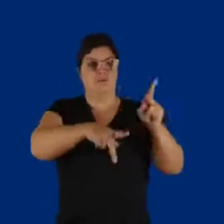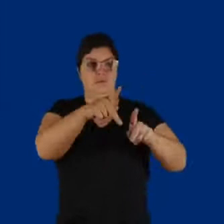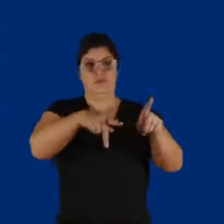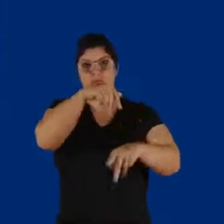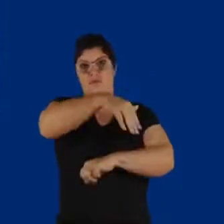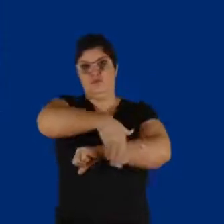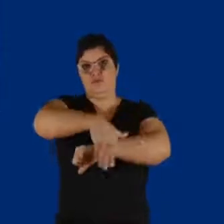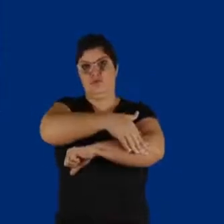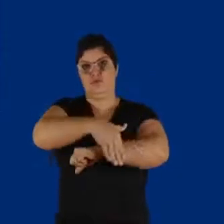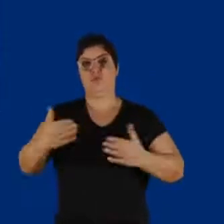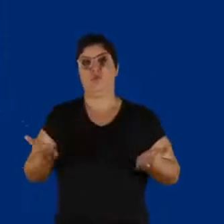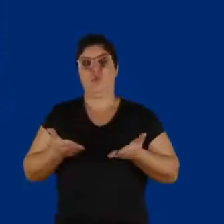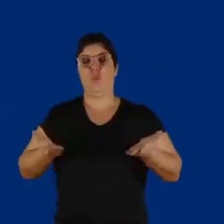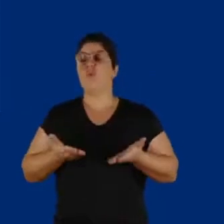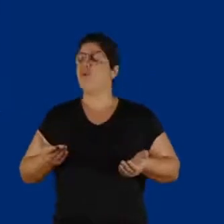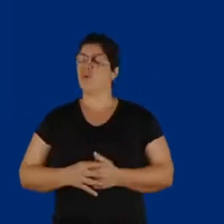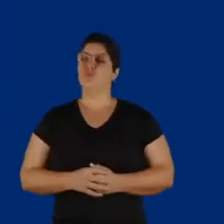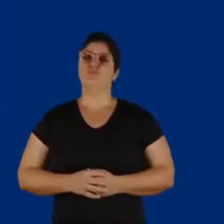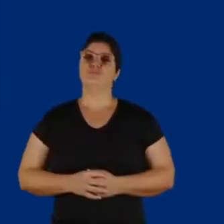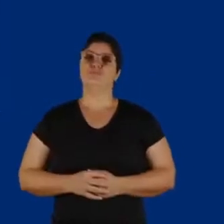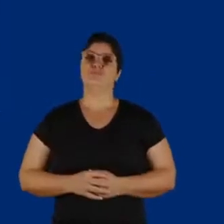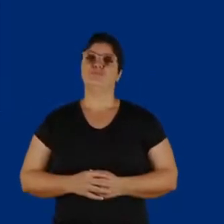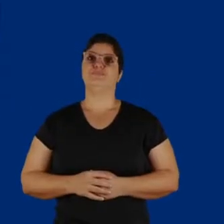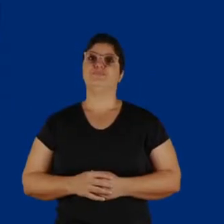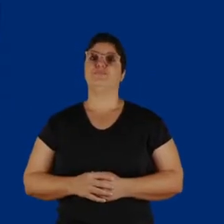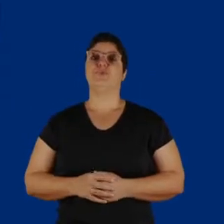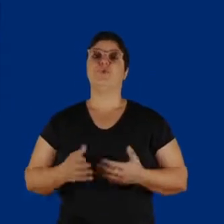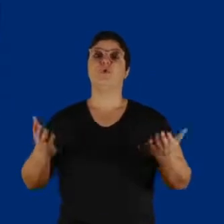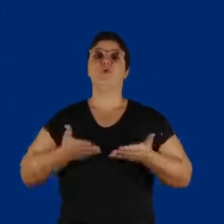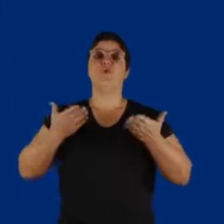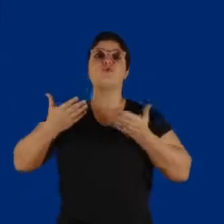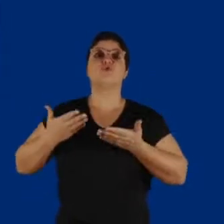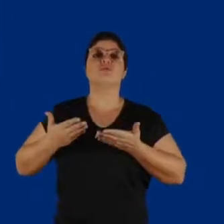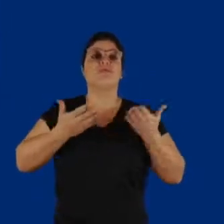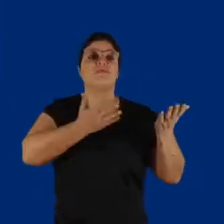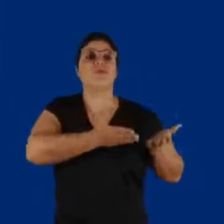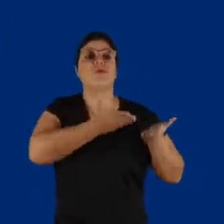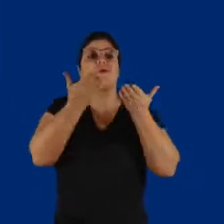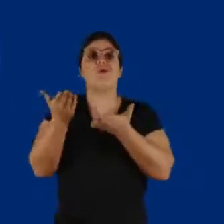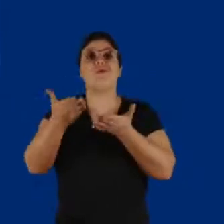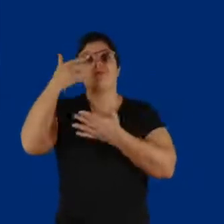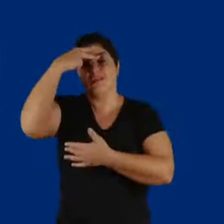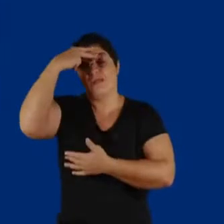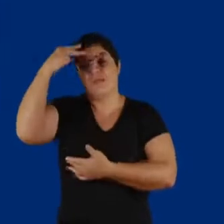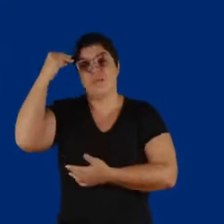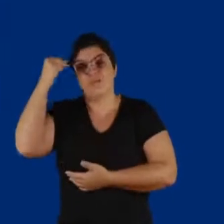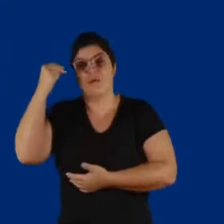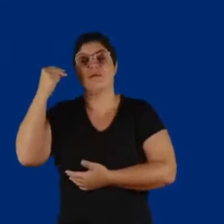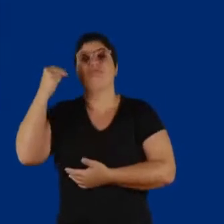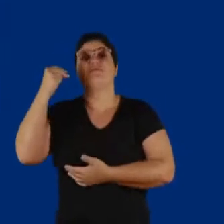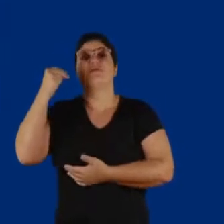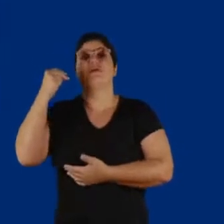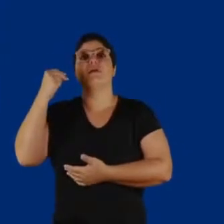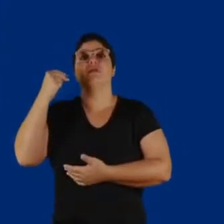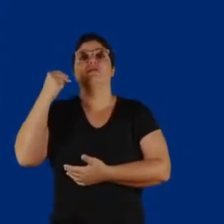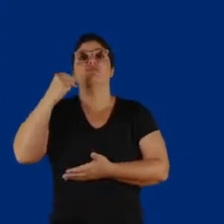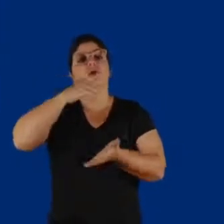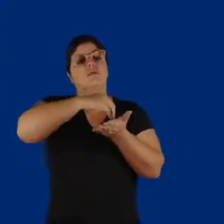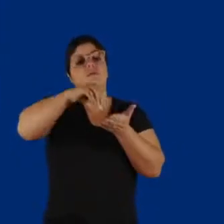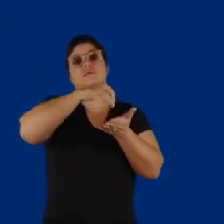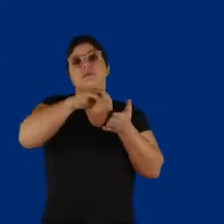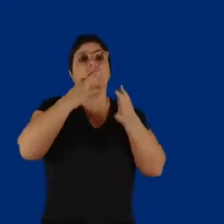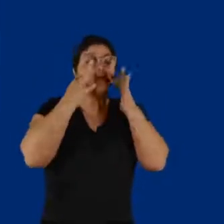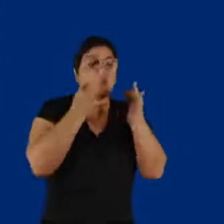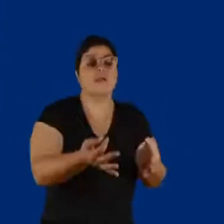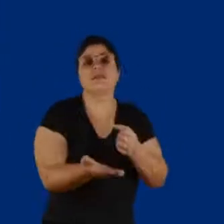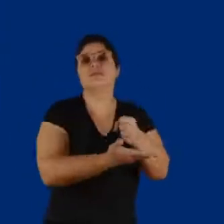no Brasil. Hoje, atualmente, foi convidado pelo prefeito de Belém do Pará, que é uma das grandes cidades do Brasil, a ser o secretário de atenção básica,